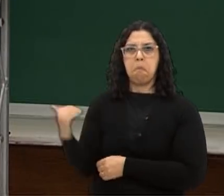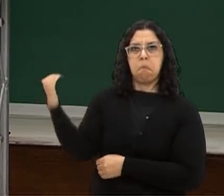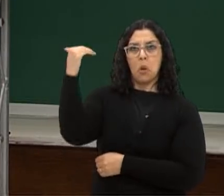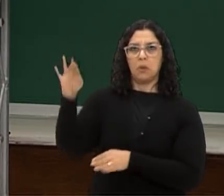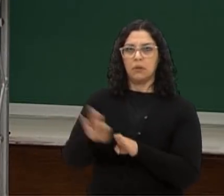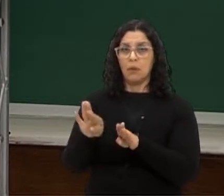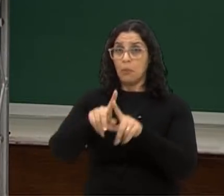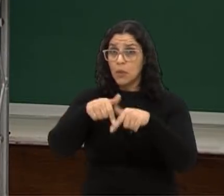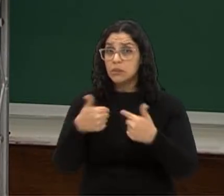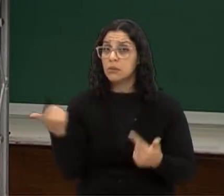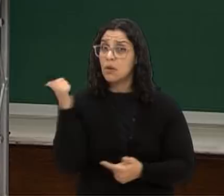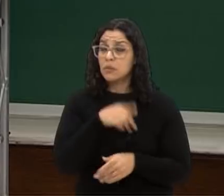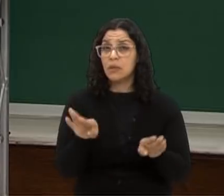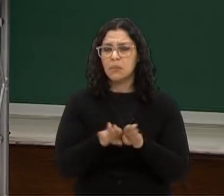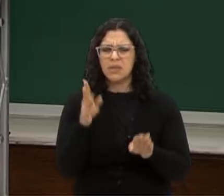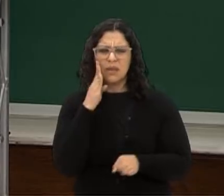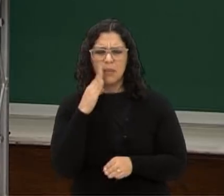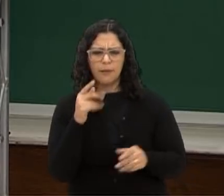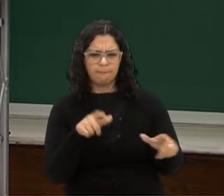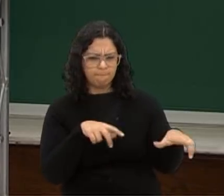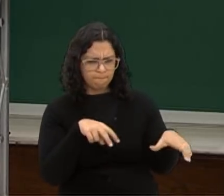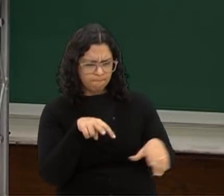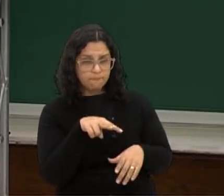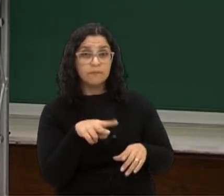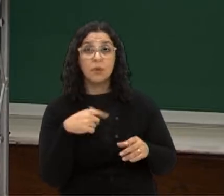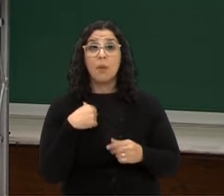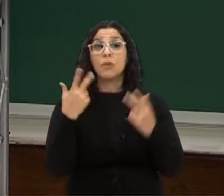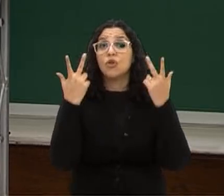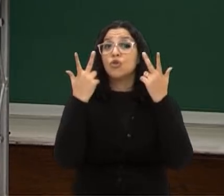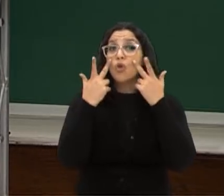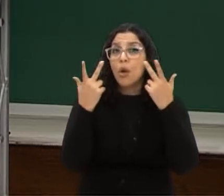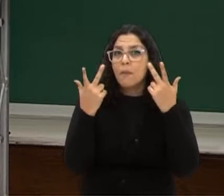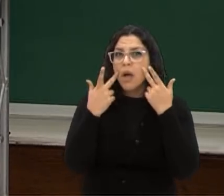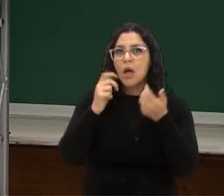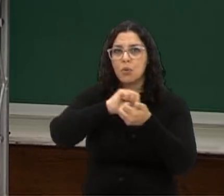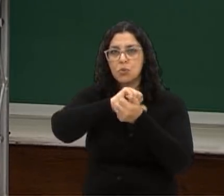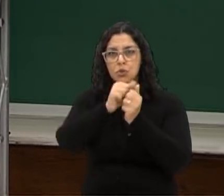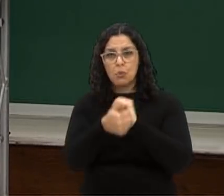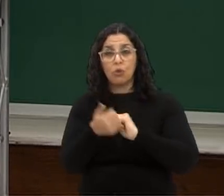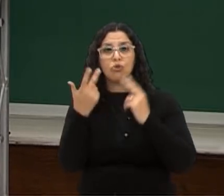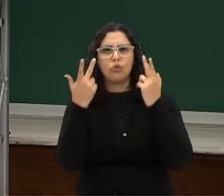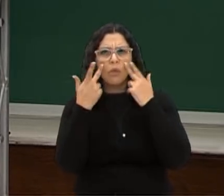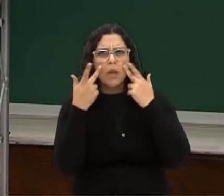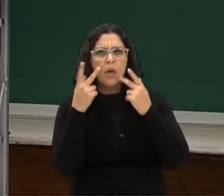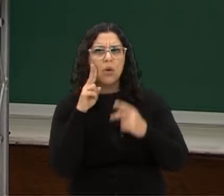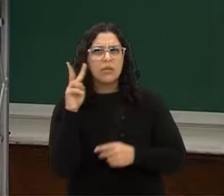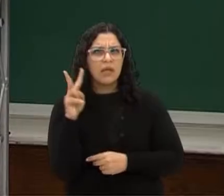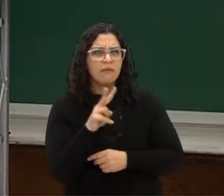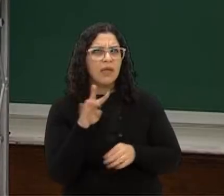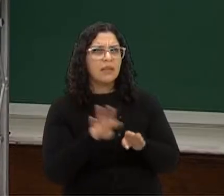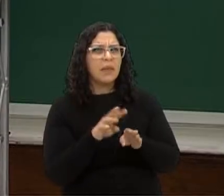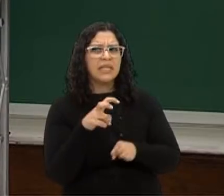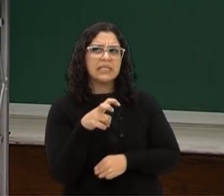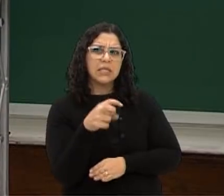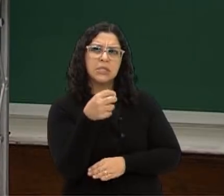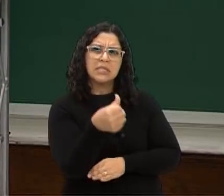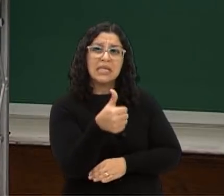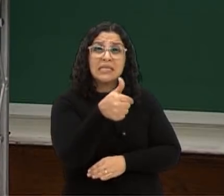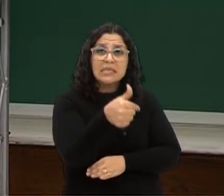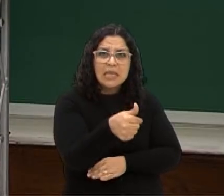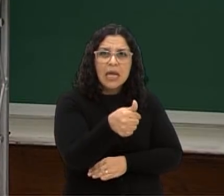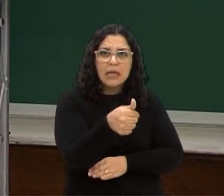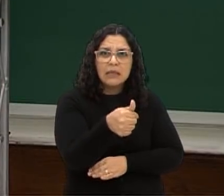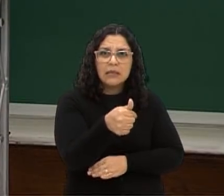isso que ele conseguia prever. Diz que uma pessoa normal, um atleta normal, ele consegue ver 5, 6, até